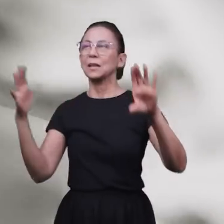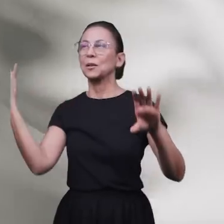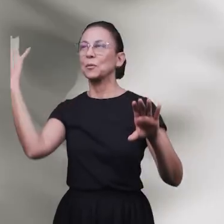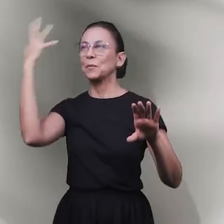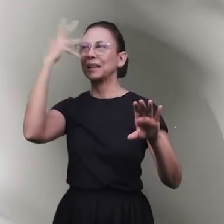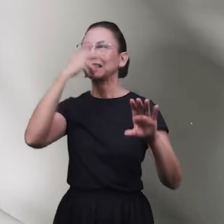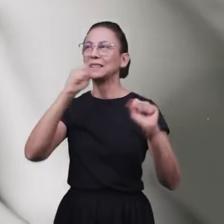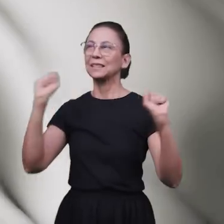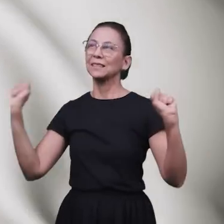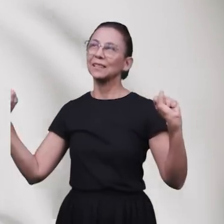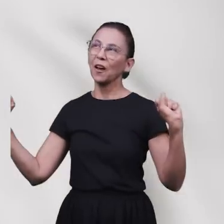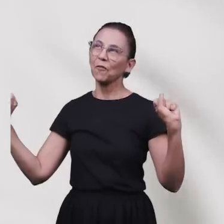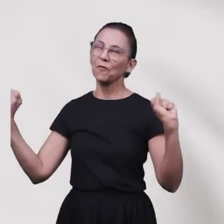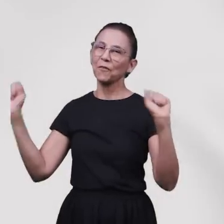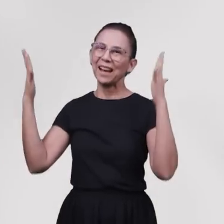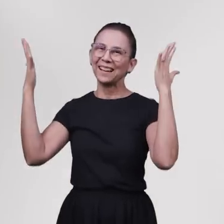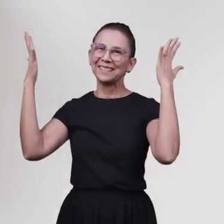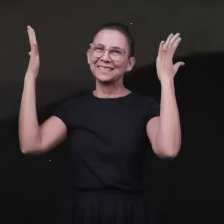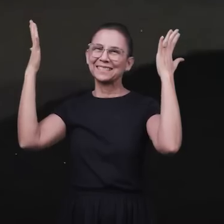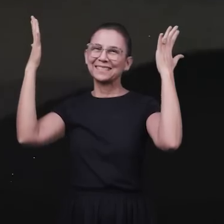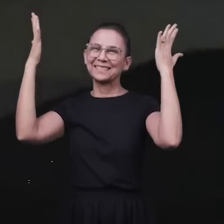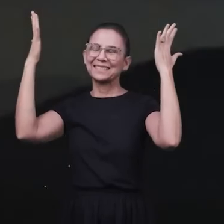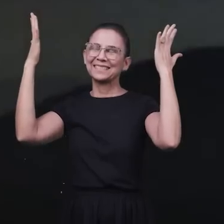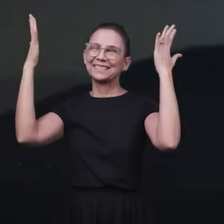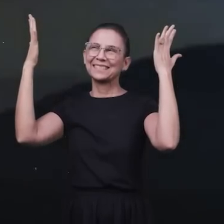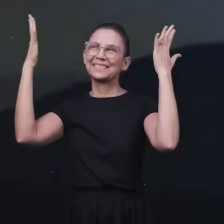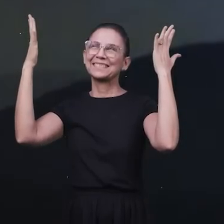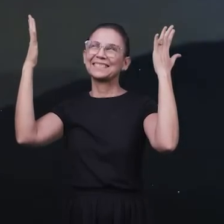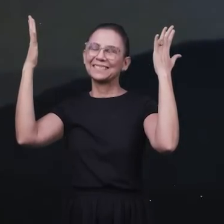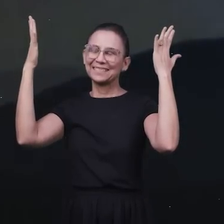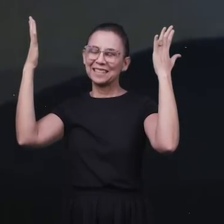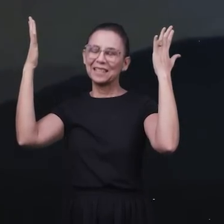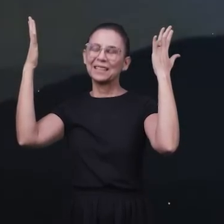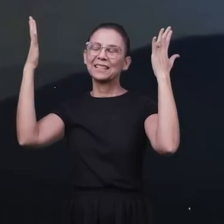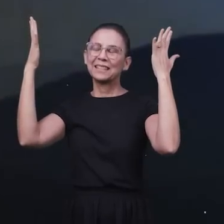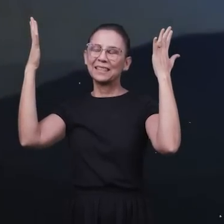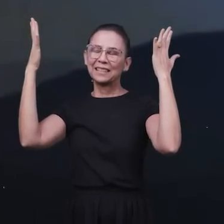Deus. Será uma linda festa,